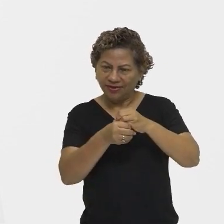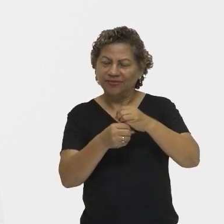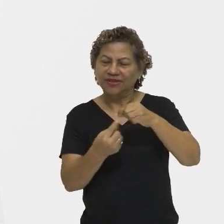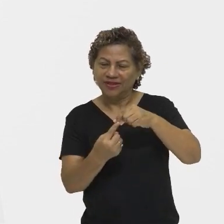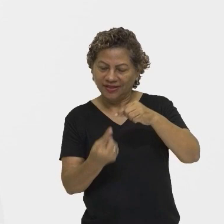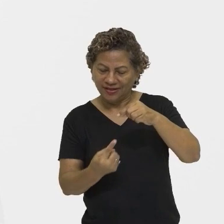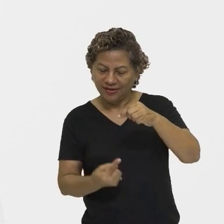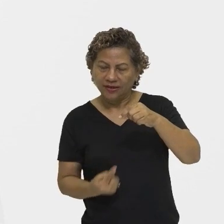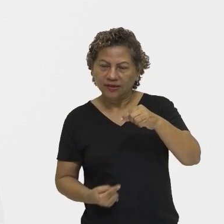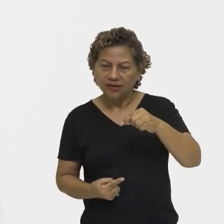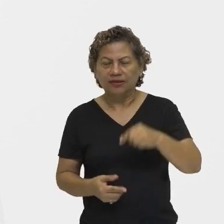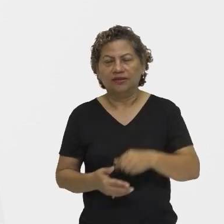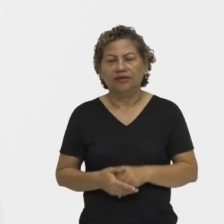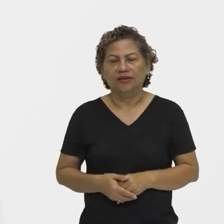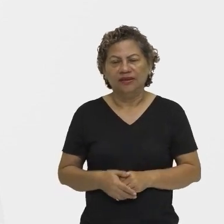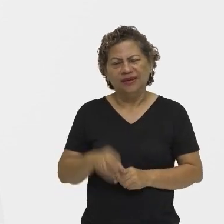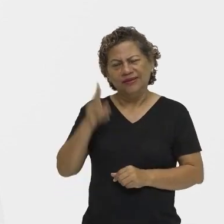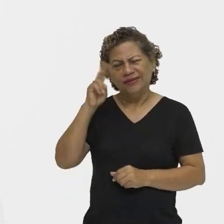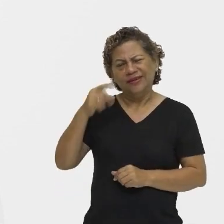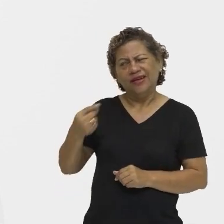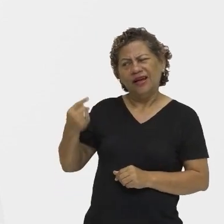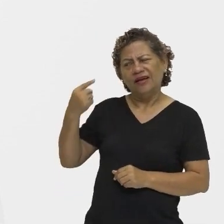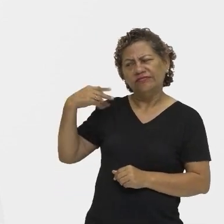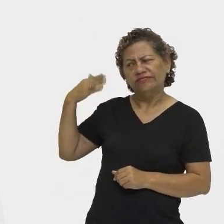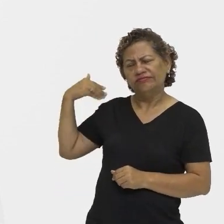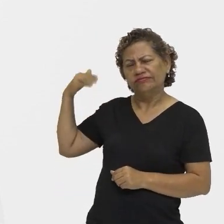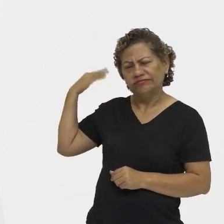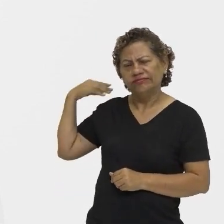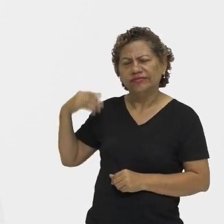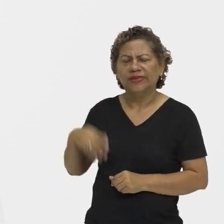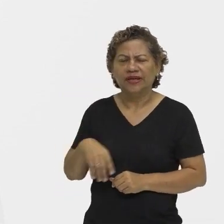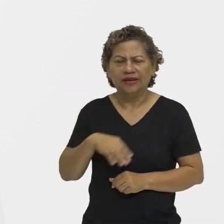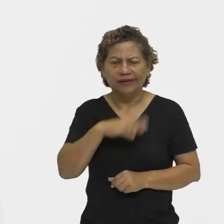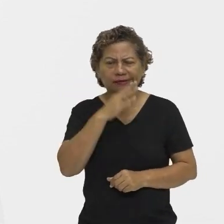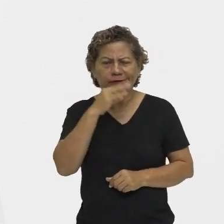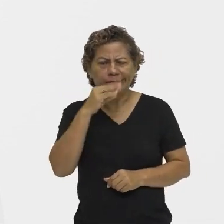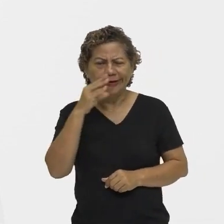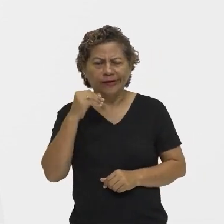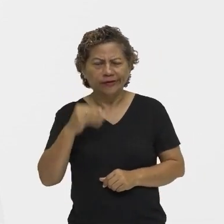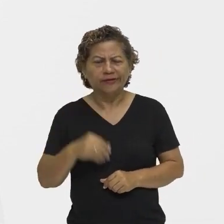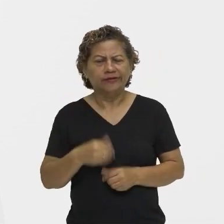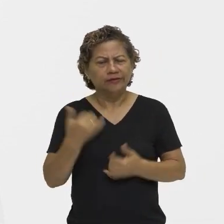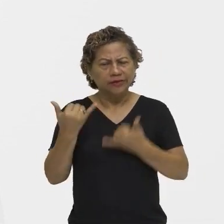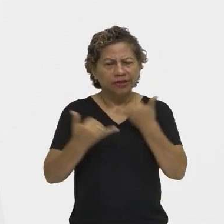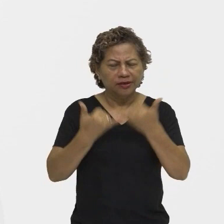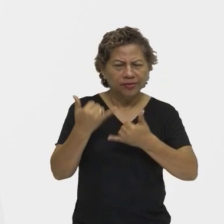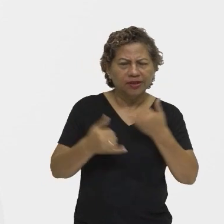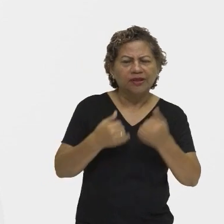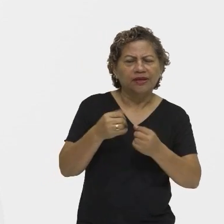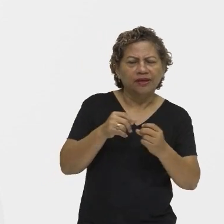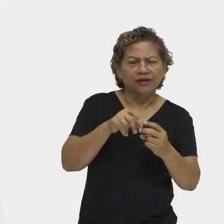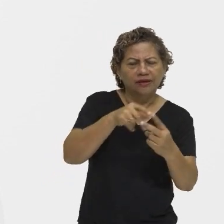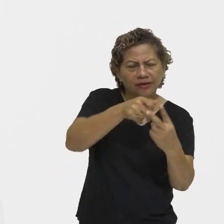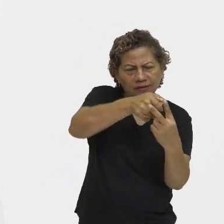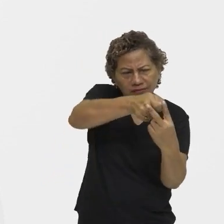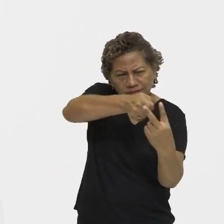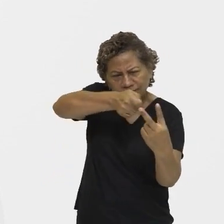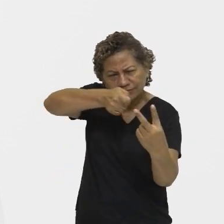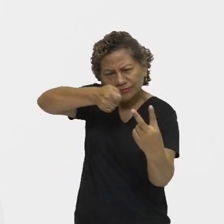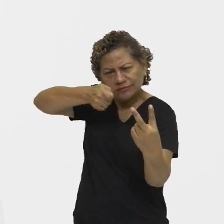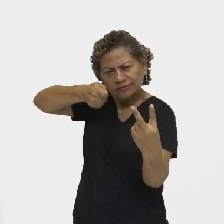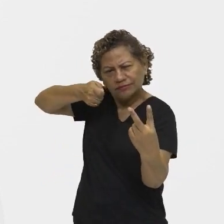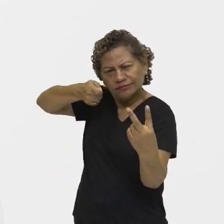recomendável, mas o pessoal que gosta de brincar com estilingue, né? Coloca a pedrinha lá no estilingue e puxa, né,